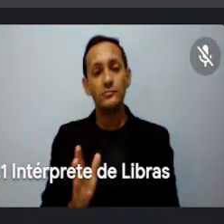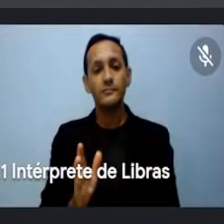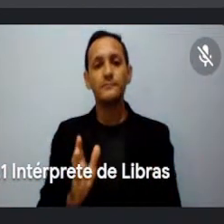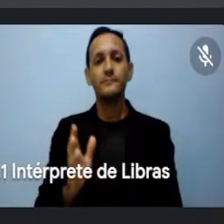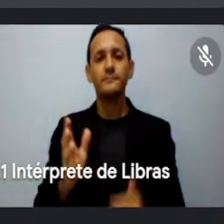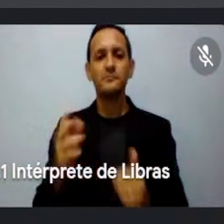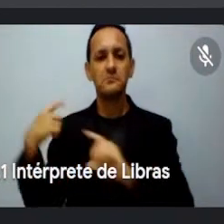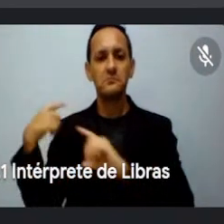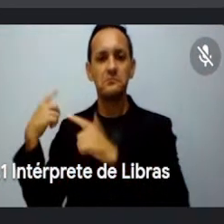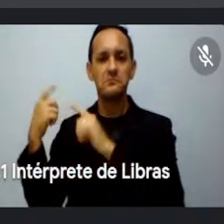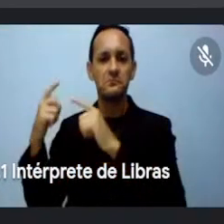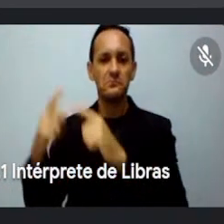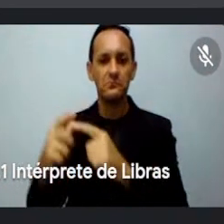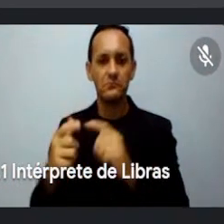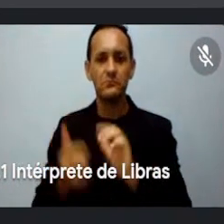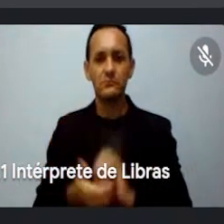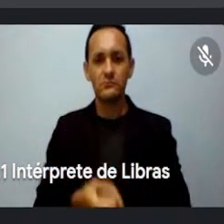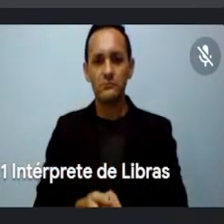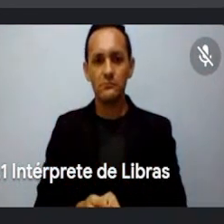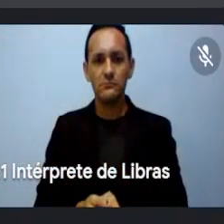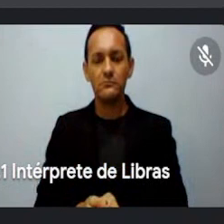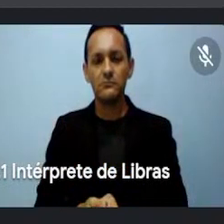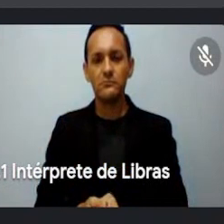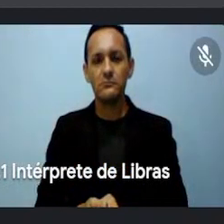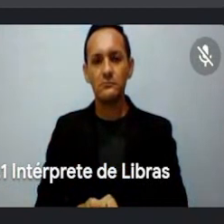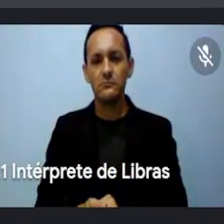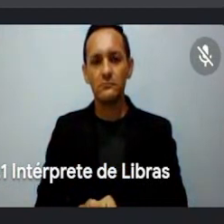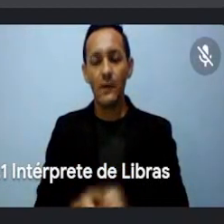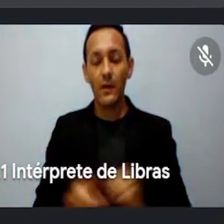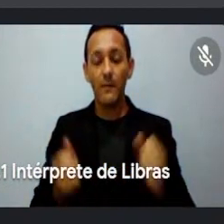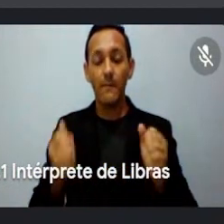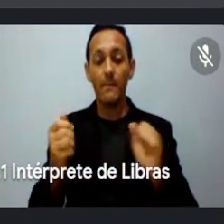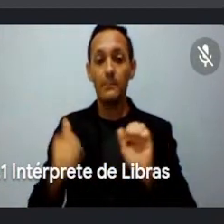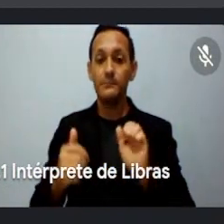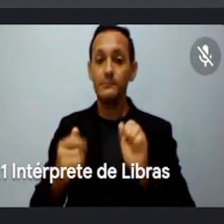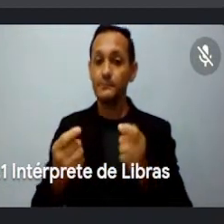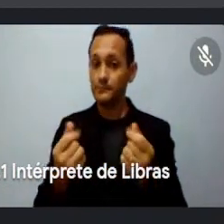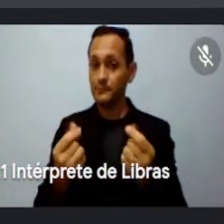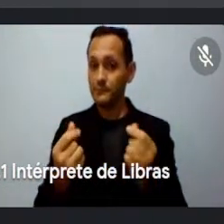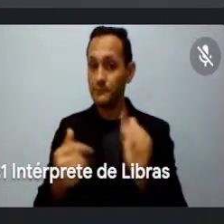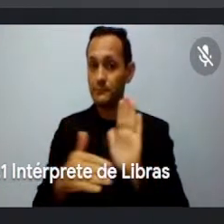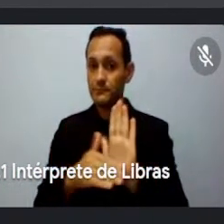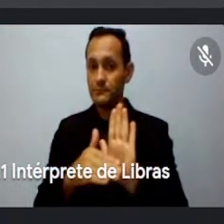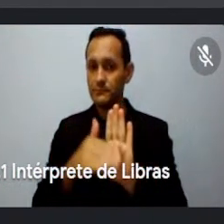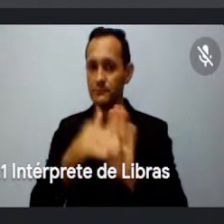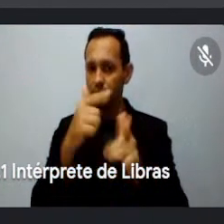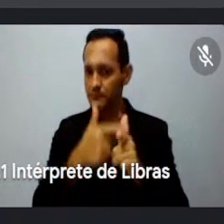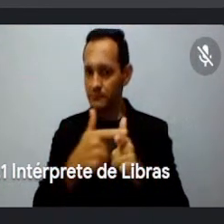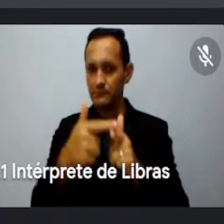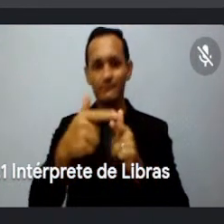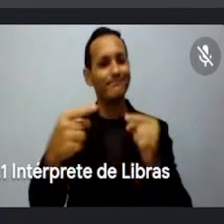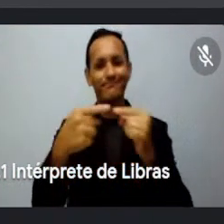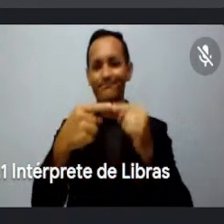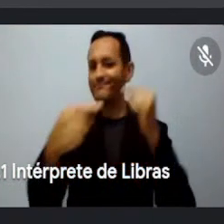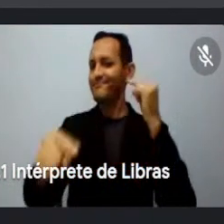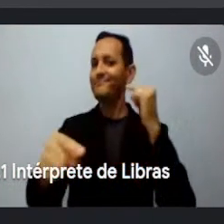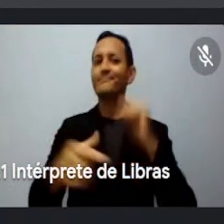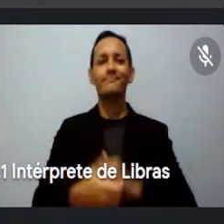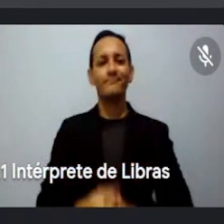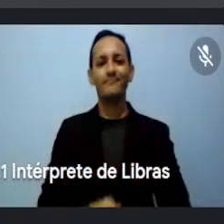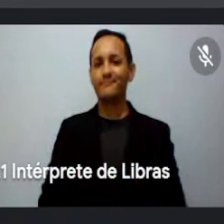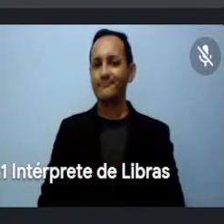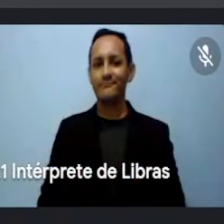pela própria tradição ocorre um presente aqui pra frente prestação de contas uma mera alegação de que o que é do